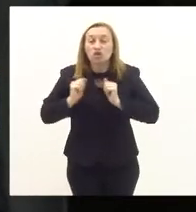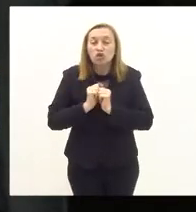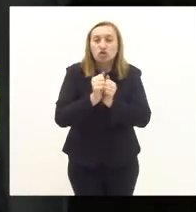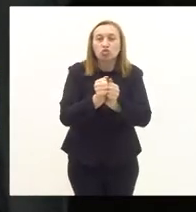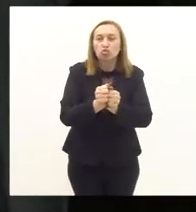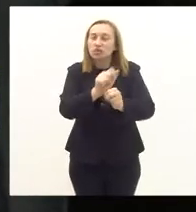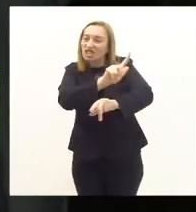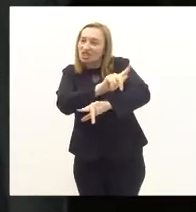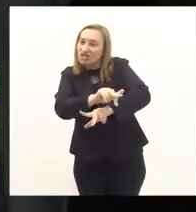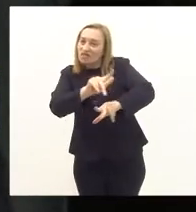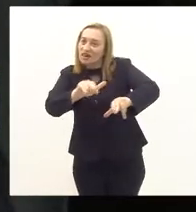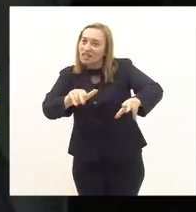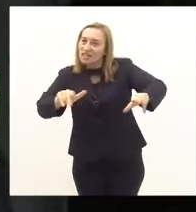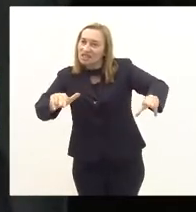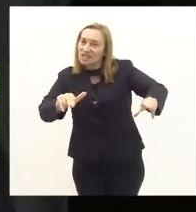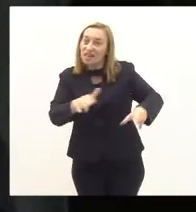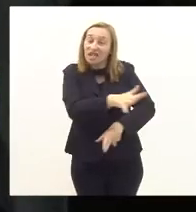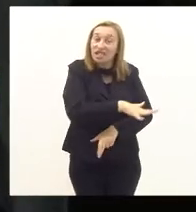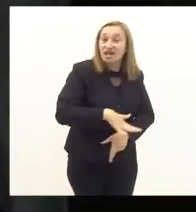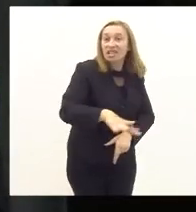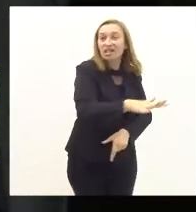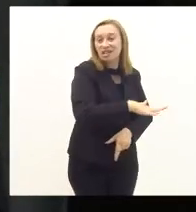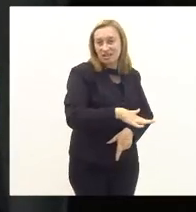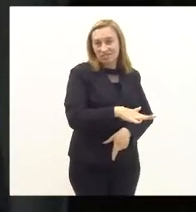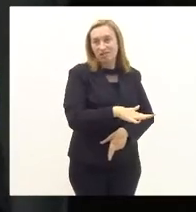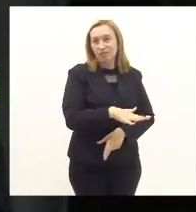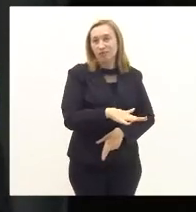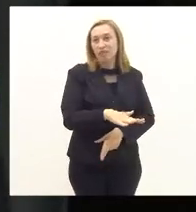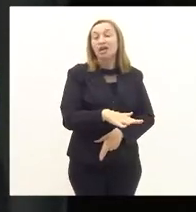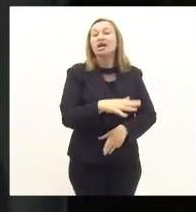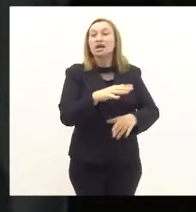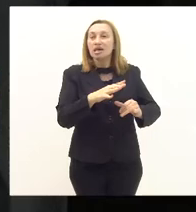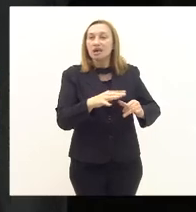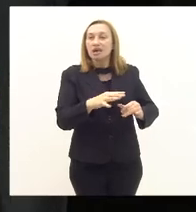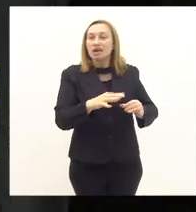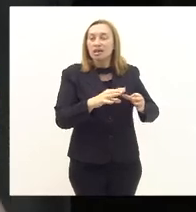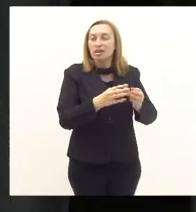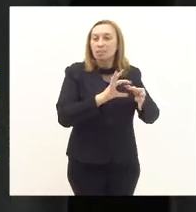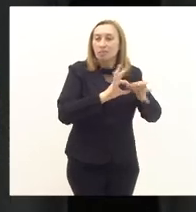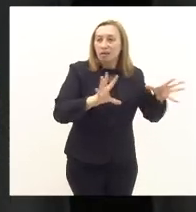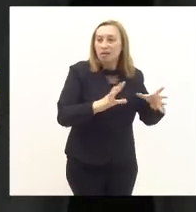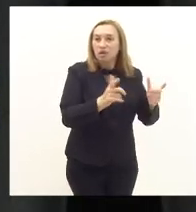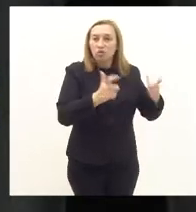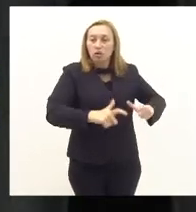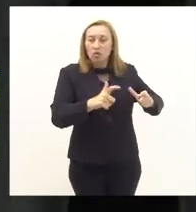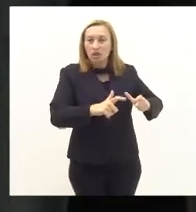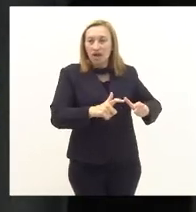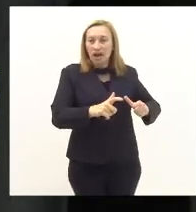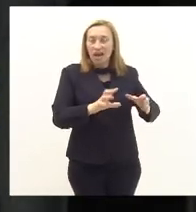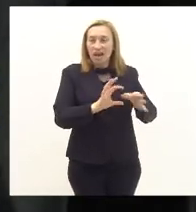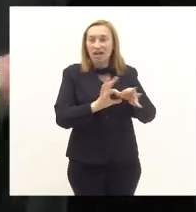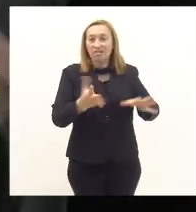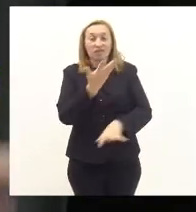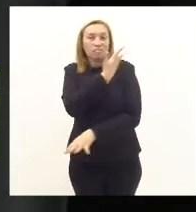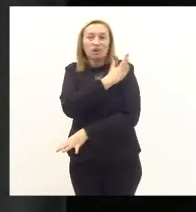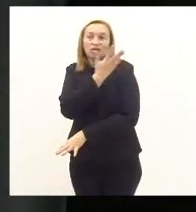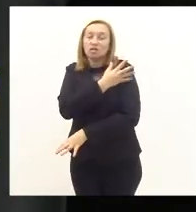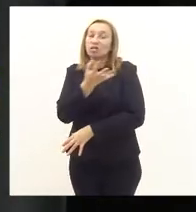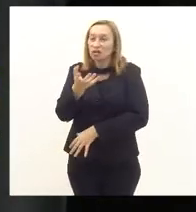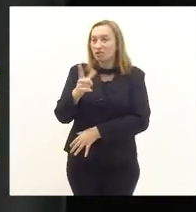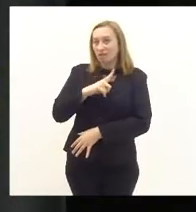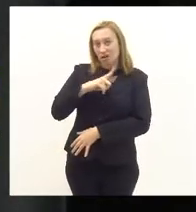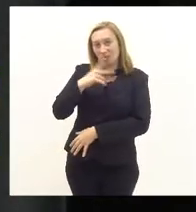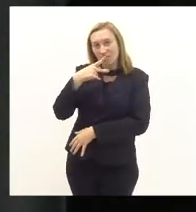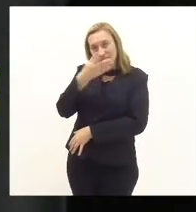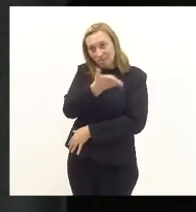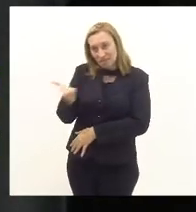à diversidade setorial e permite um ambiente livre de preconceitos. É isso que eu tenho para dizer